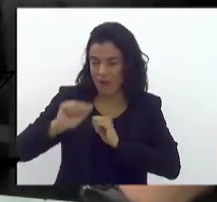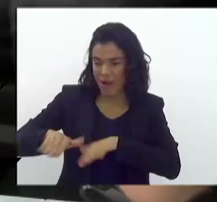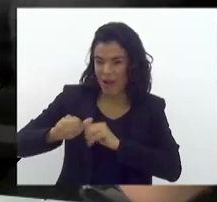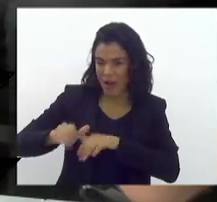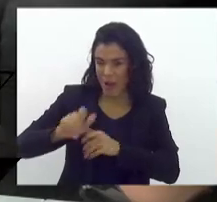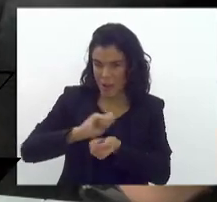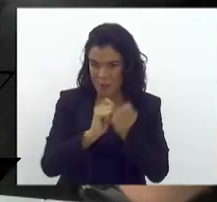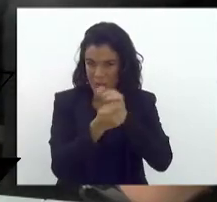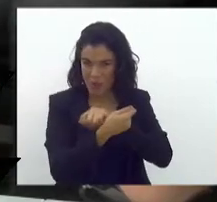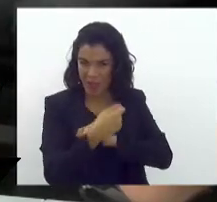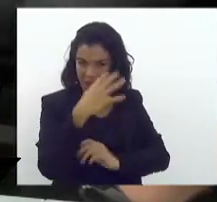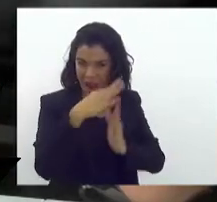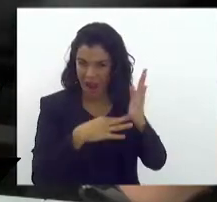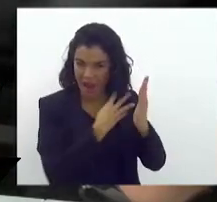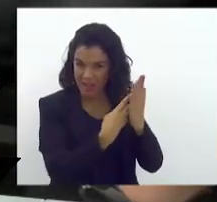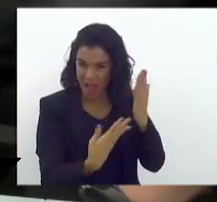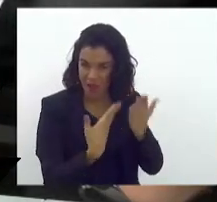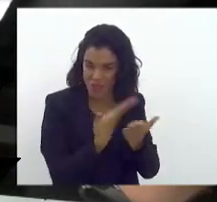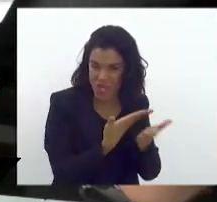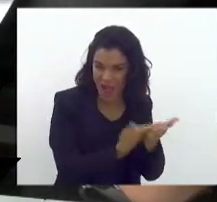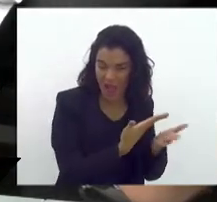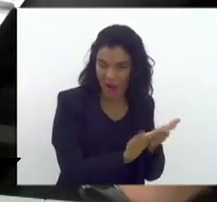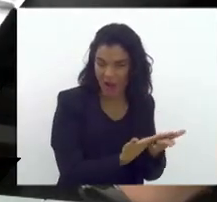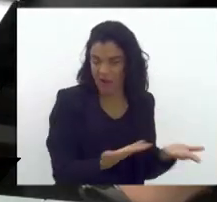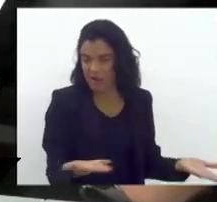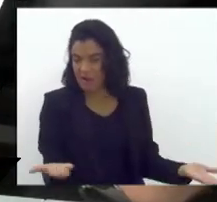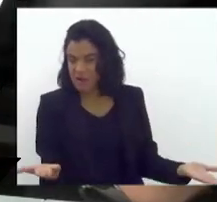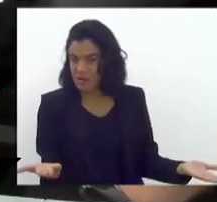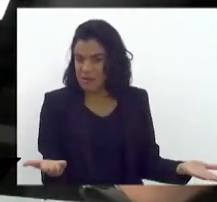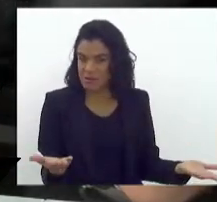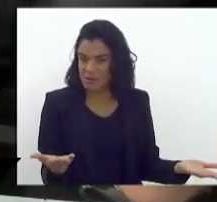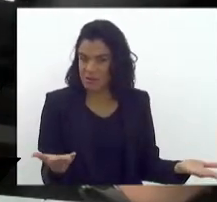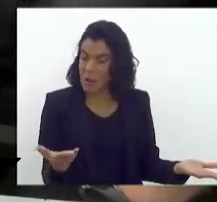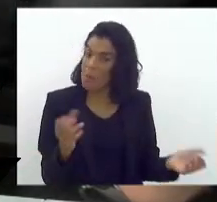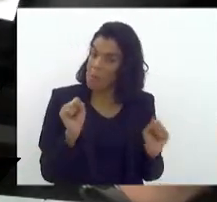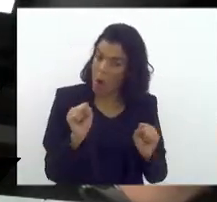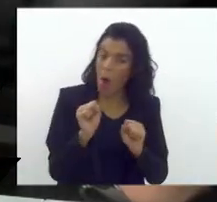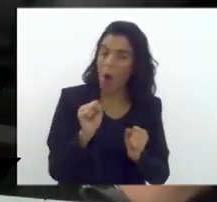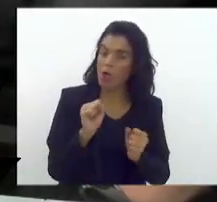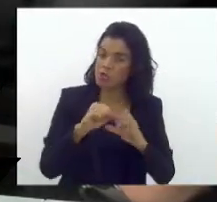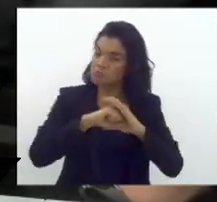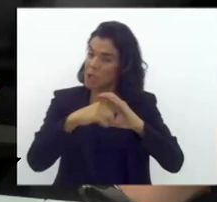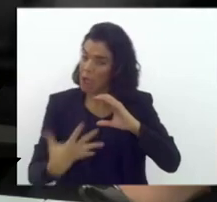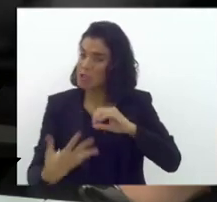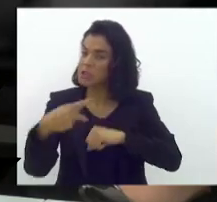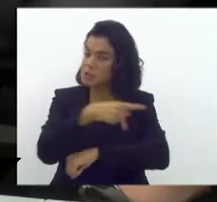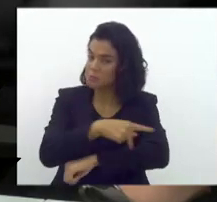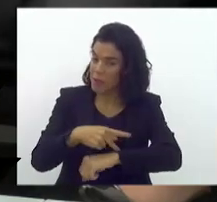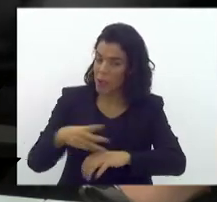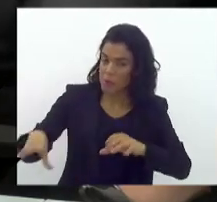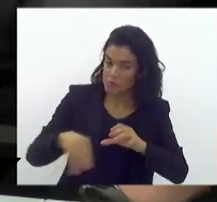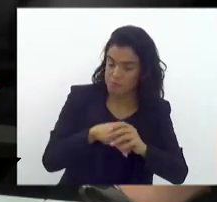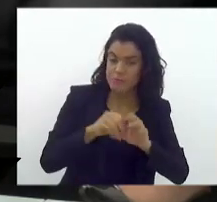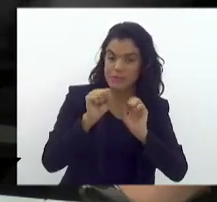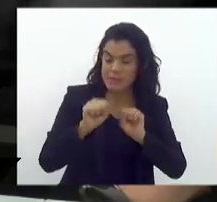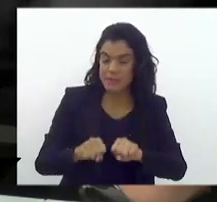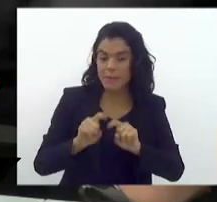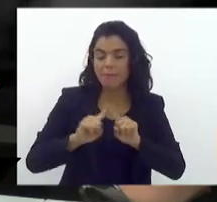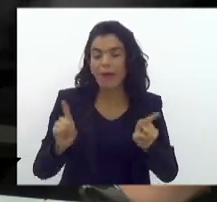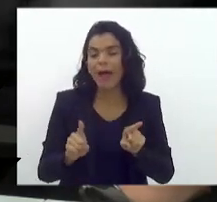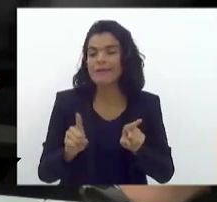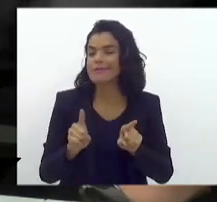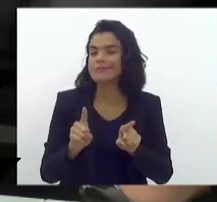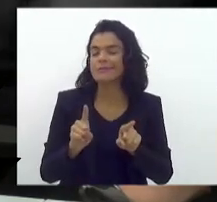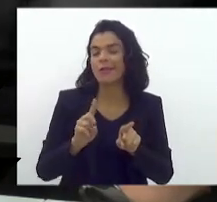letivo. O que não impede de ter atividade que também tem algum tipo de caráter pedagógico. Mas isso